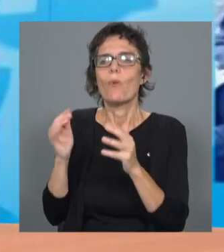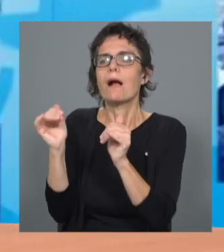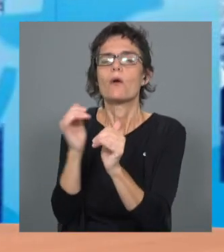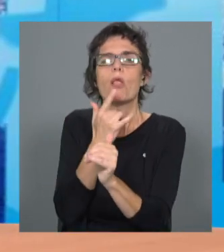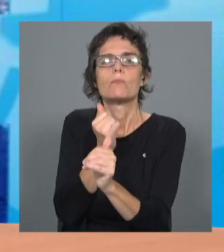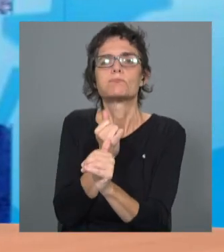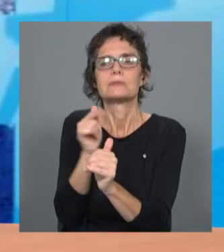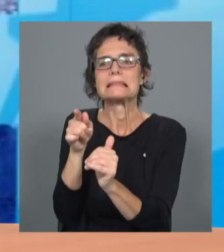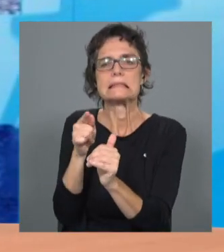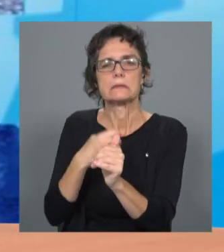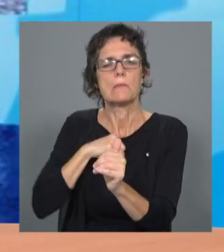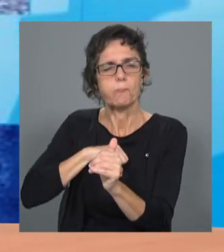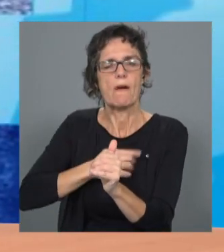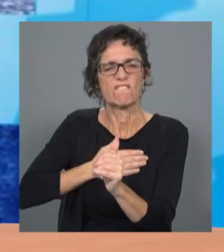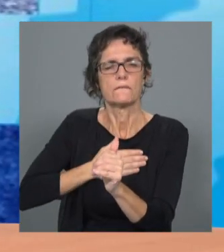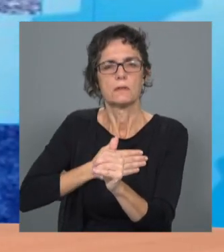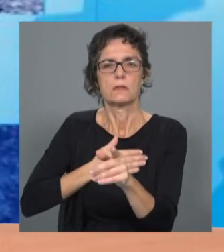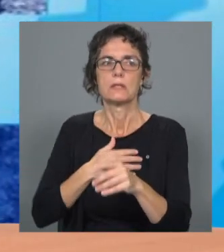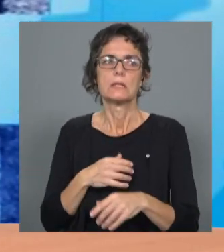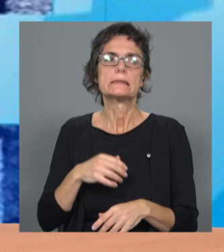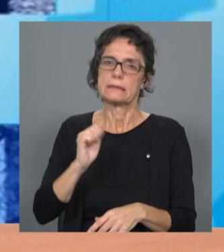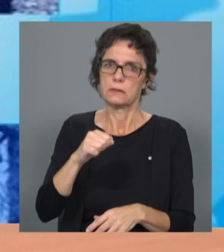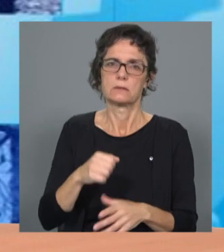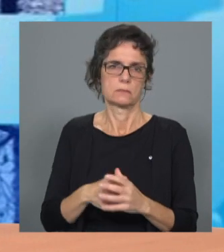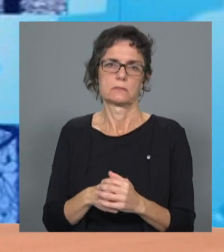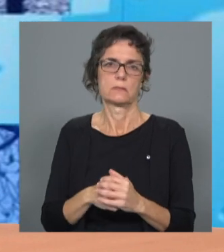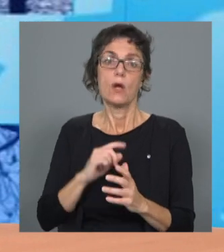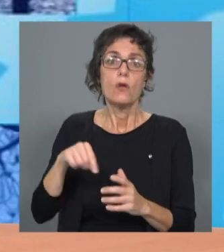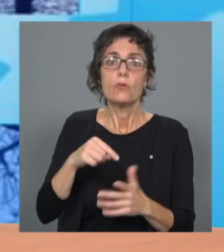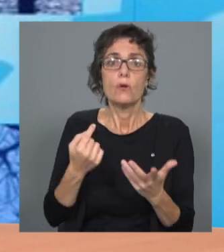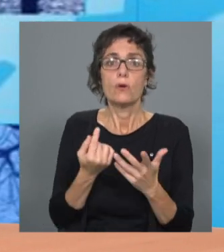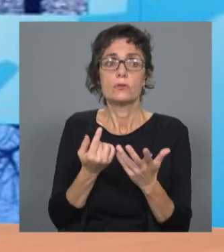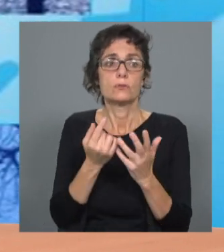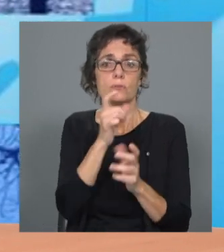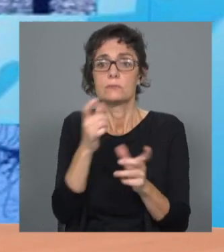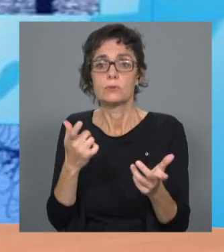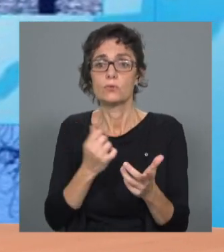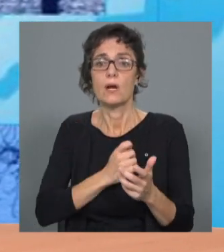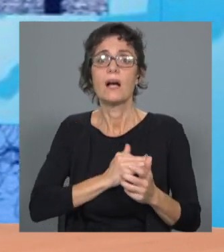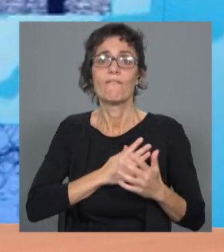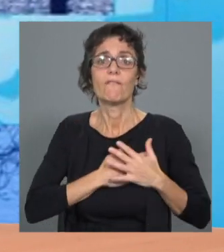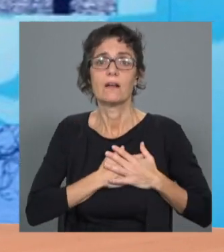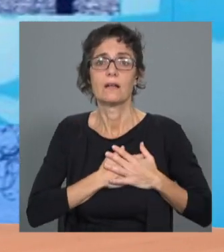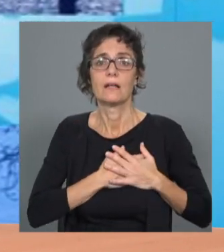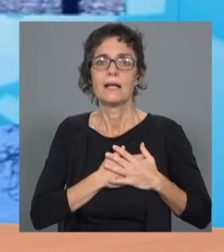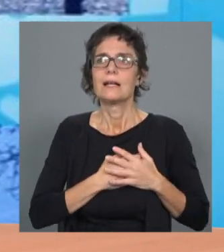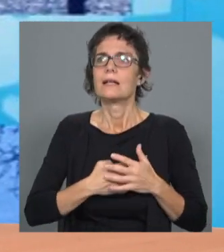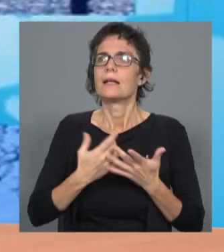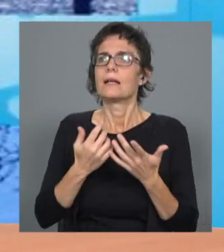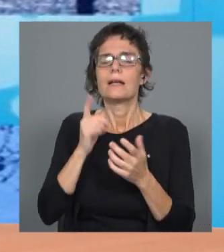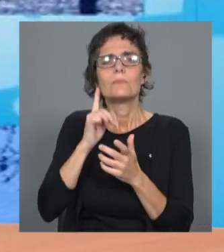é, e para nós, pessoas de fé, aquele momento da